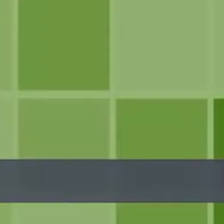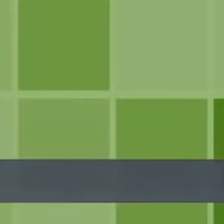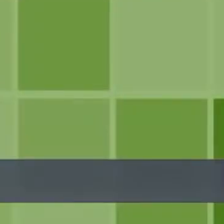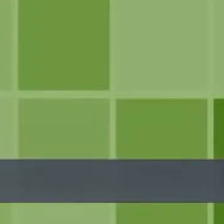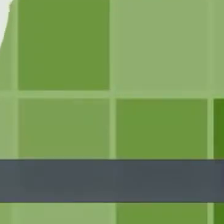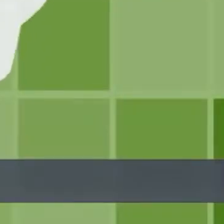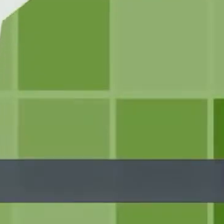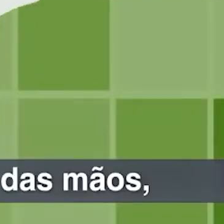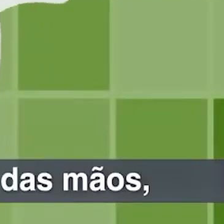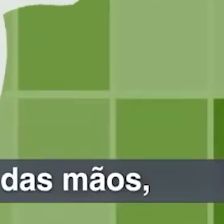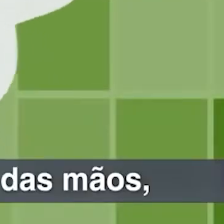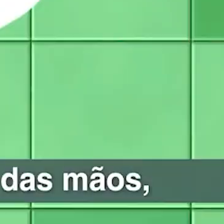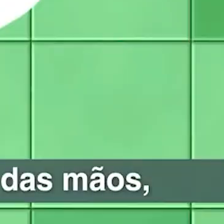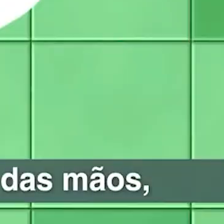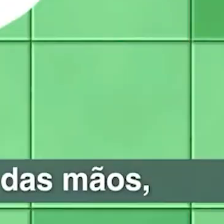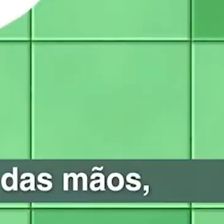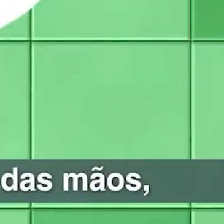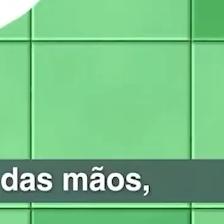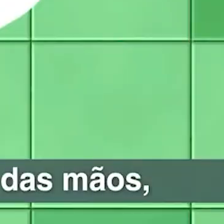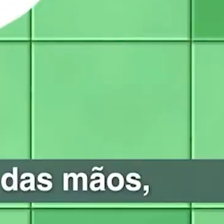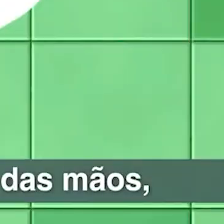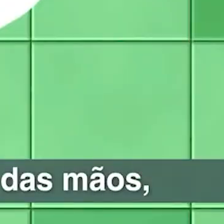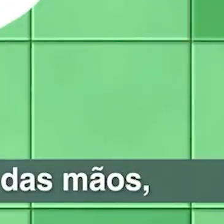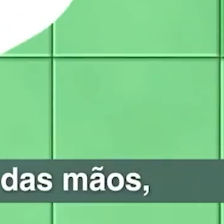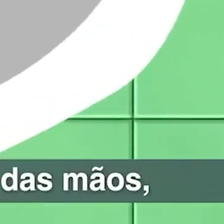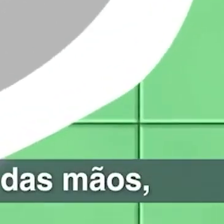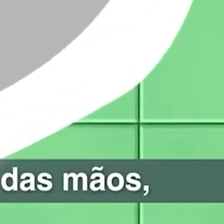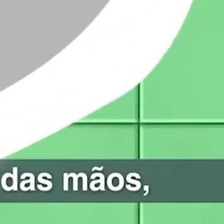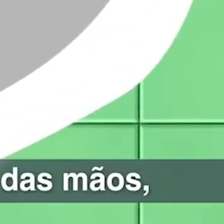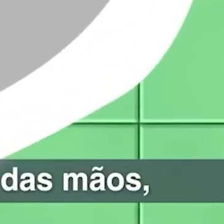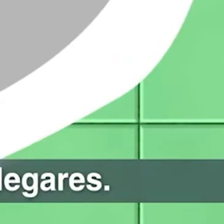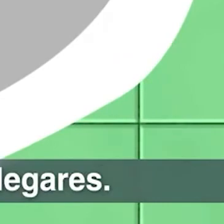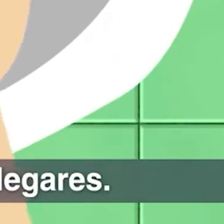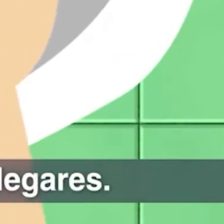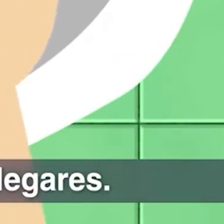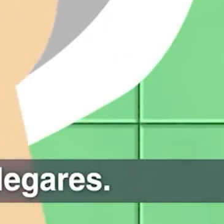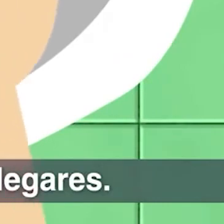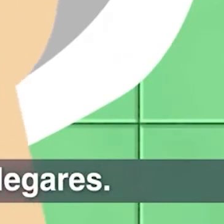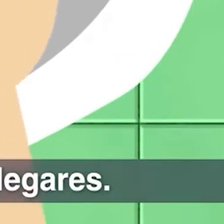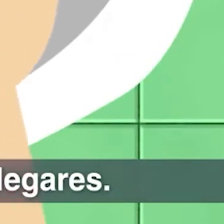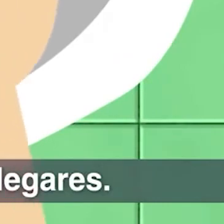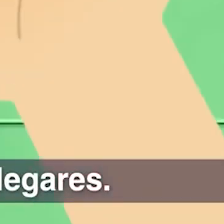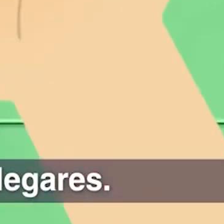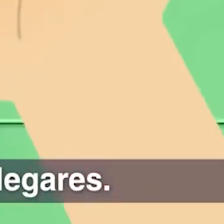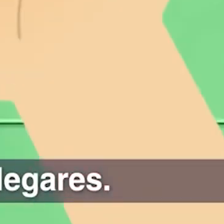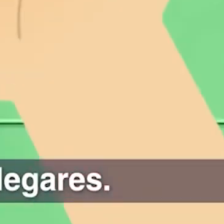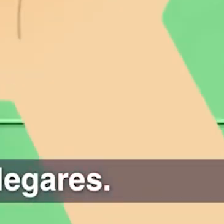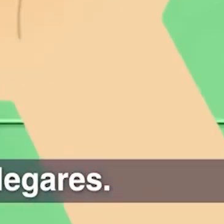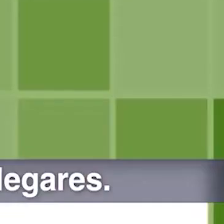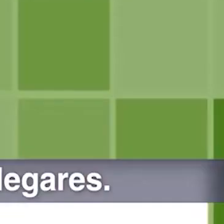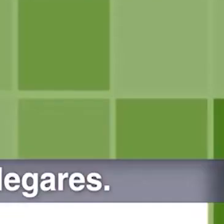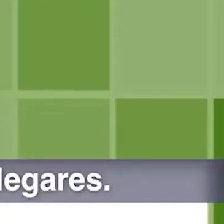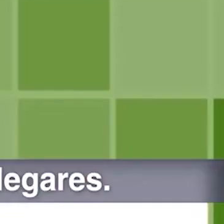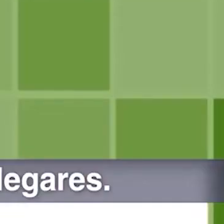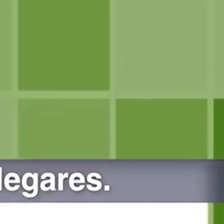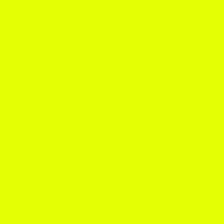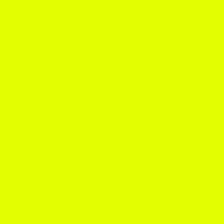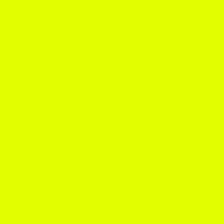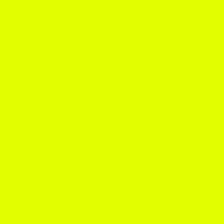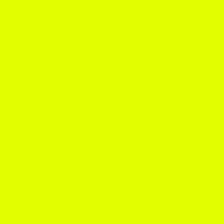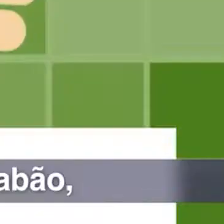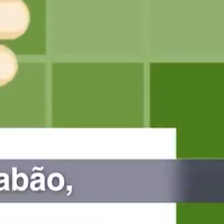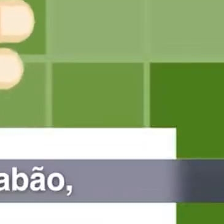2. Esfregue bem as duas mãos. Não se esqueça de também esfregar as costas das mãos, entre os dedos e debaixo das unhas e os